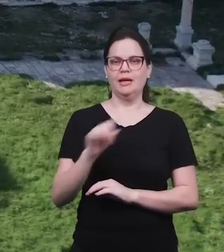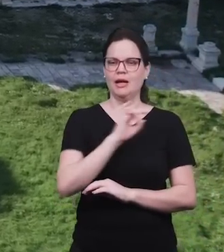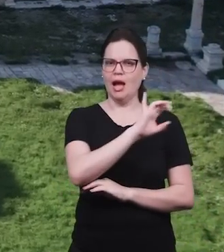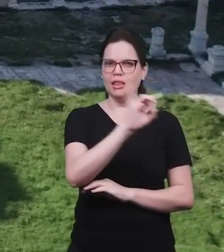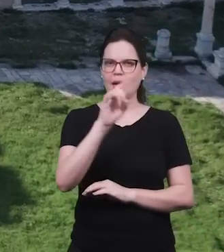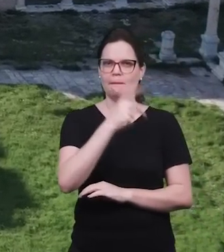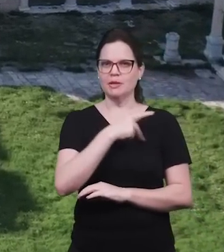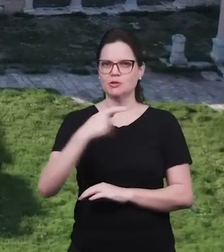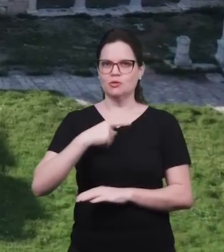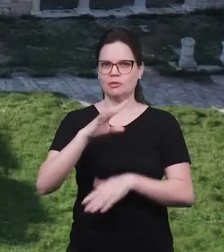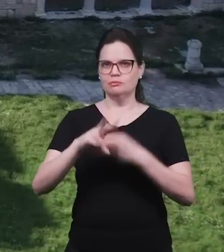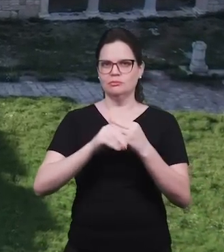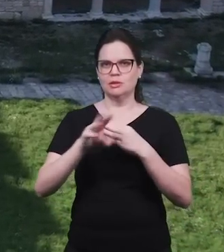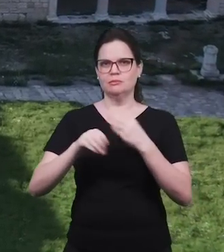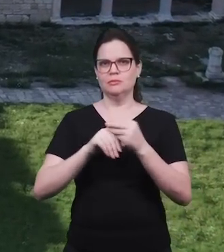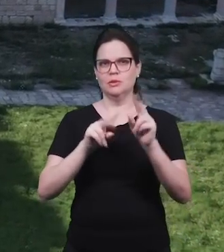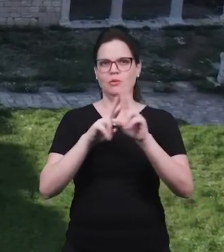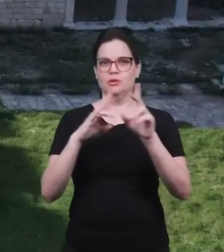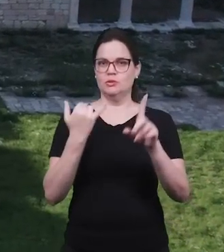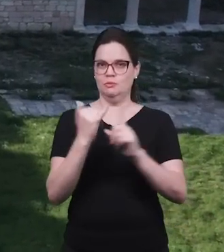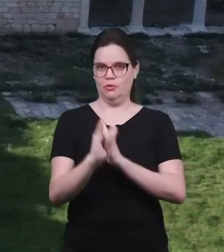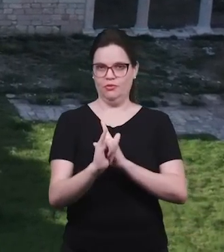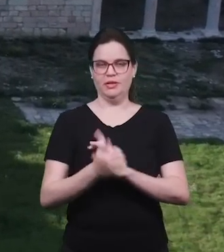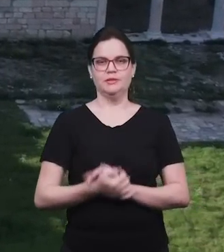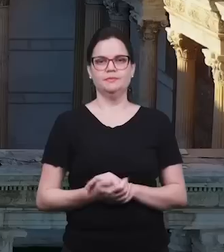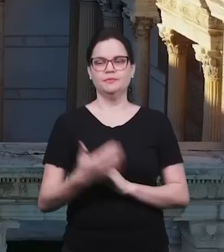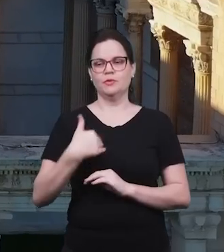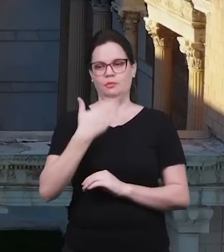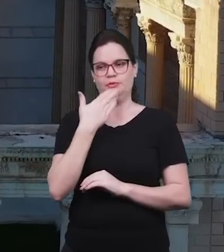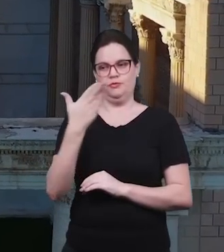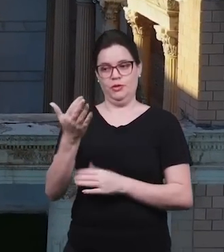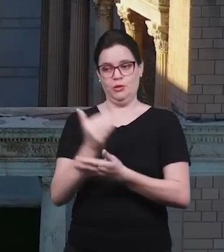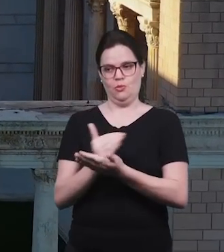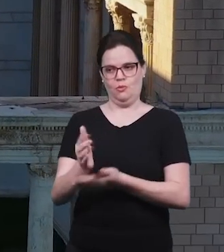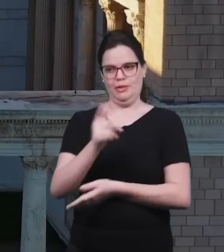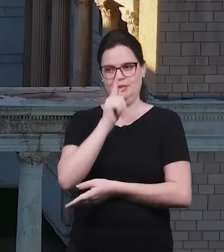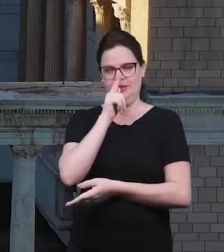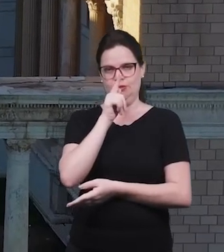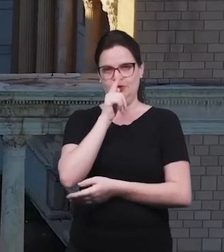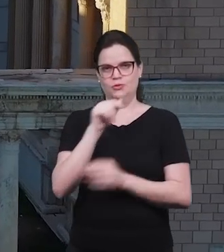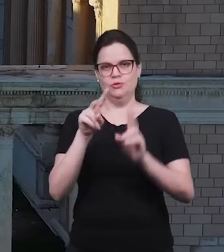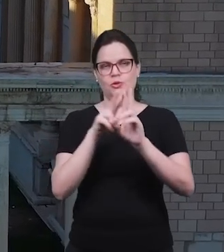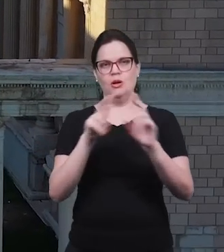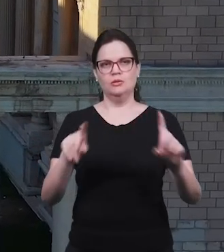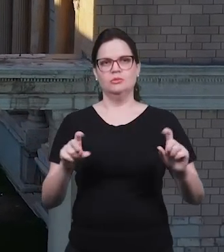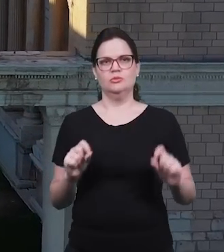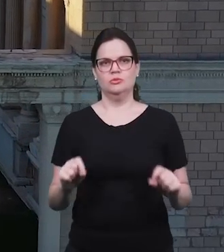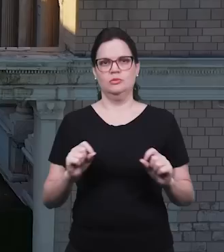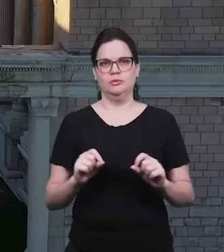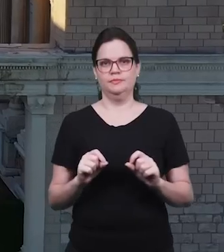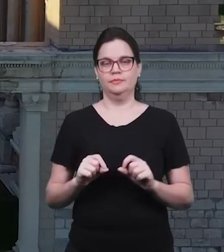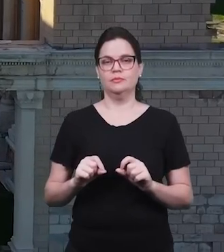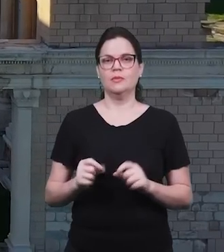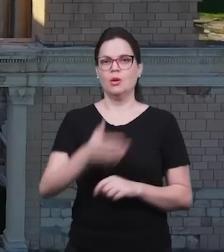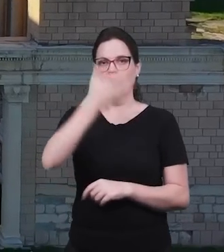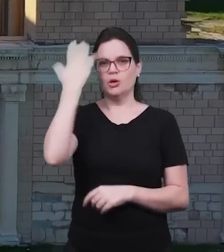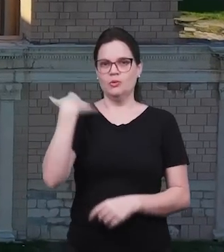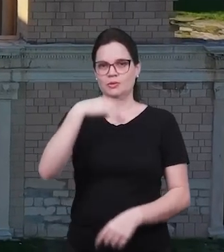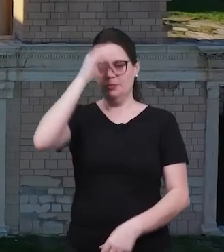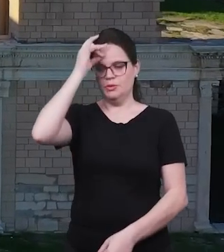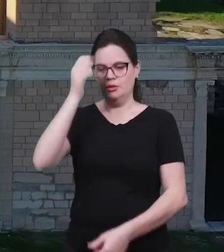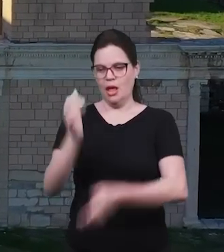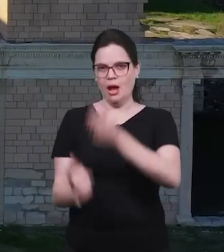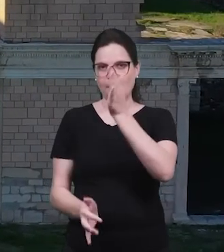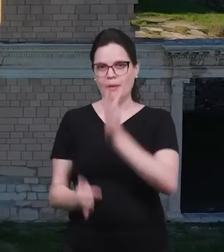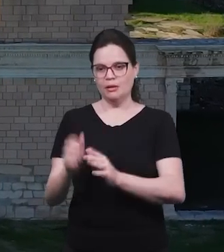como igreja. E eu começo com a sua participação, falando sobre a relação do derramamento do